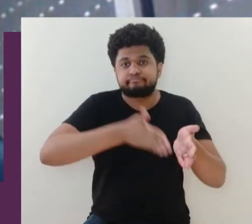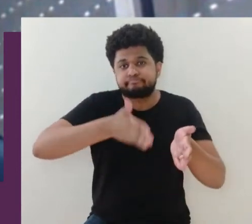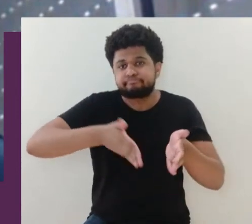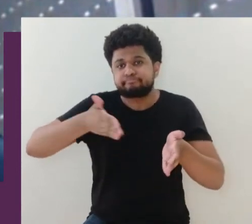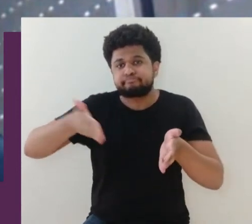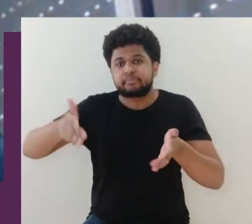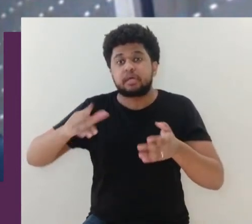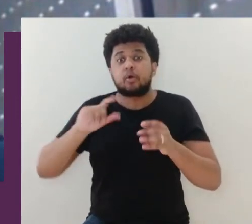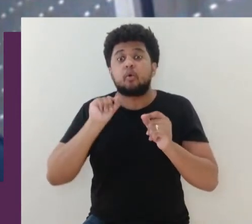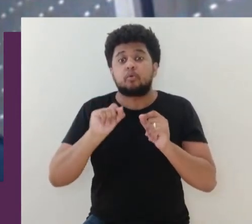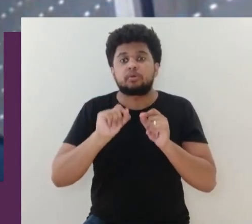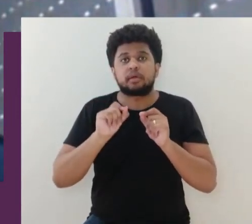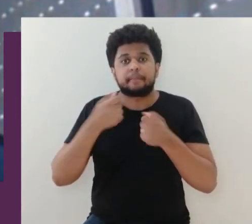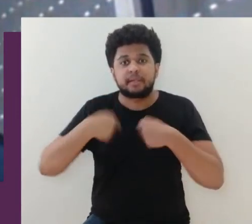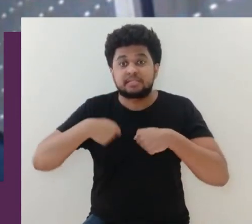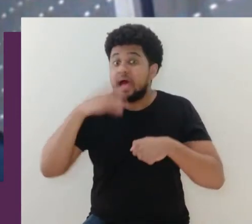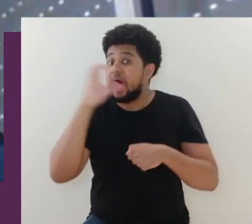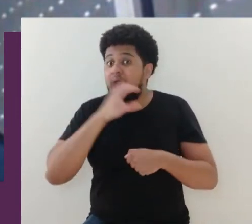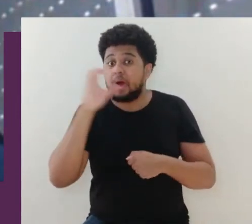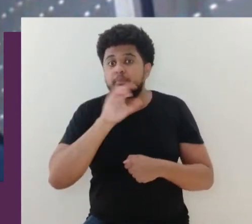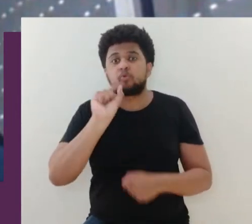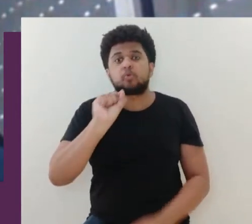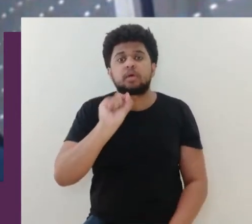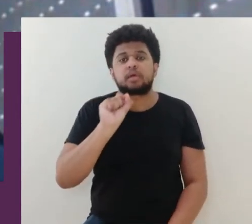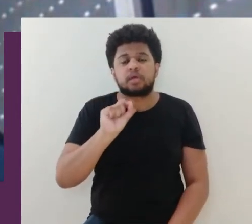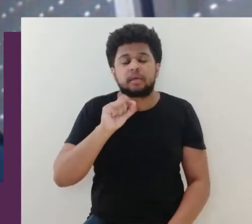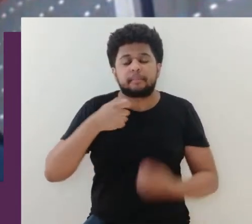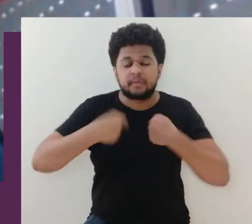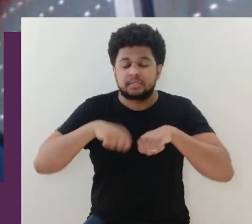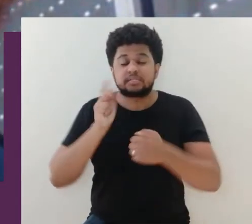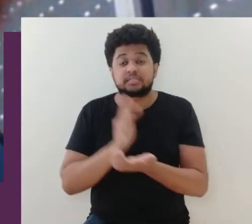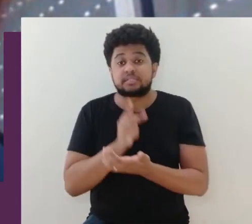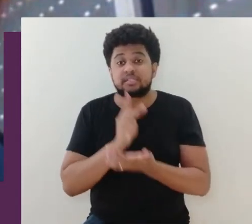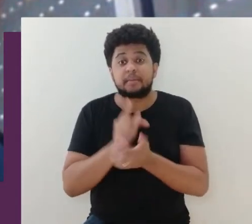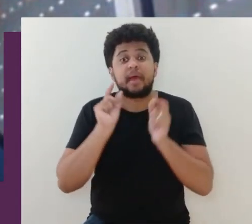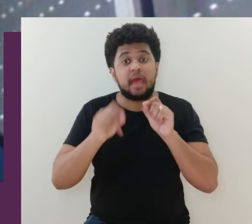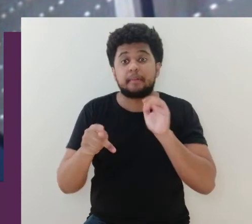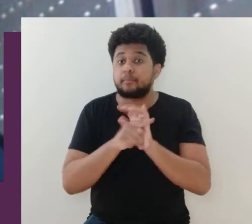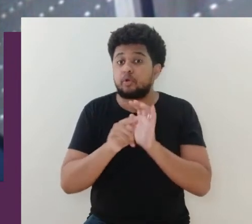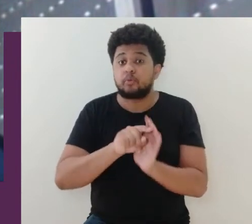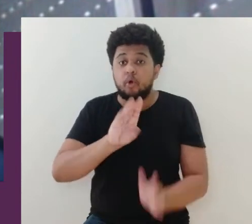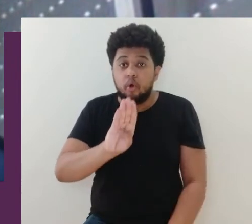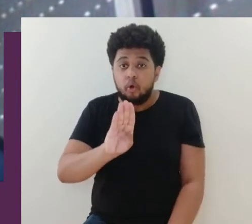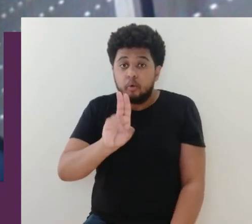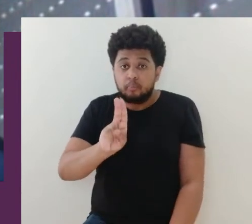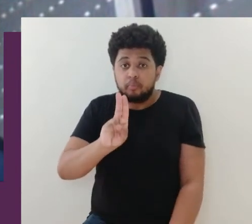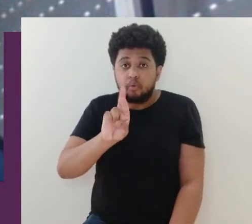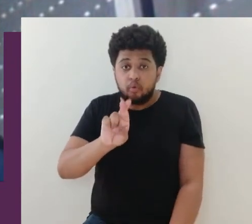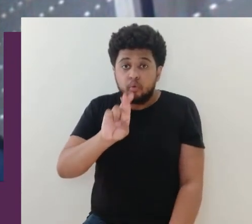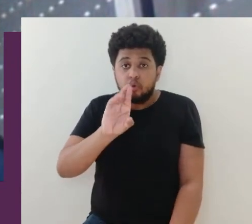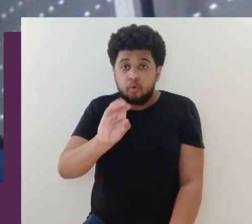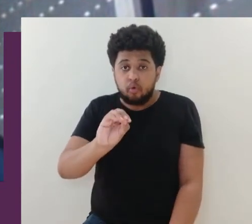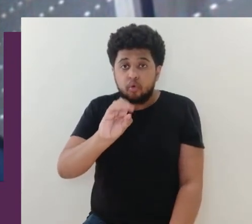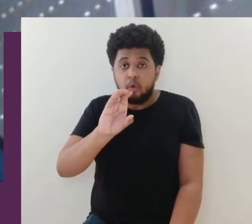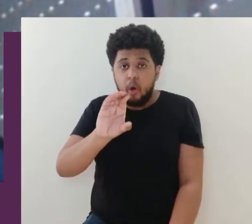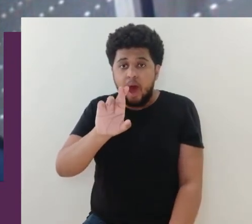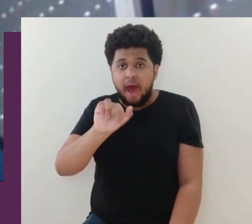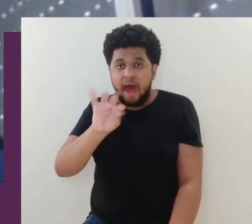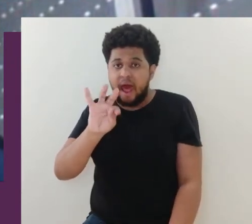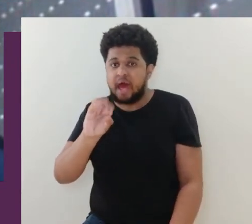etapas. O que tem que ser agilizado, e que tem sido também agilizado, é a questão burocrática. E